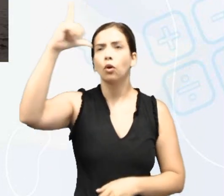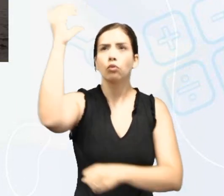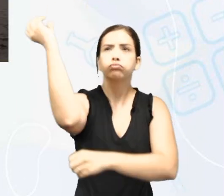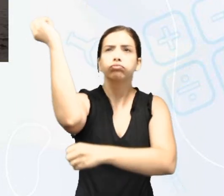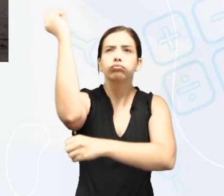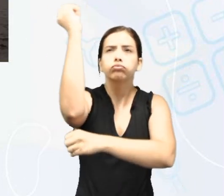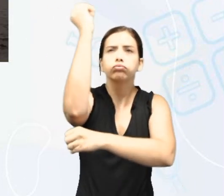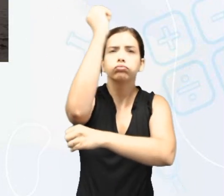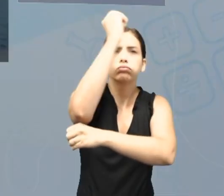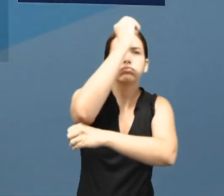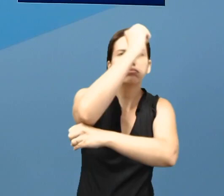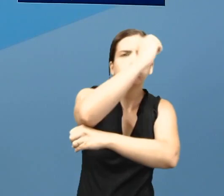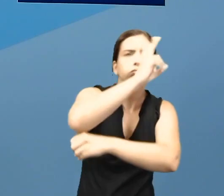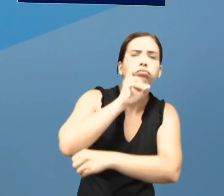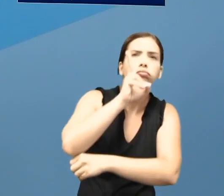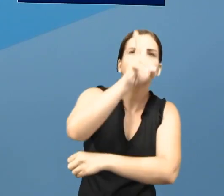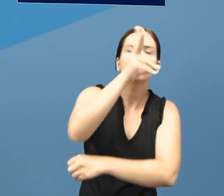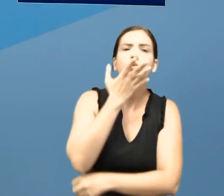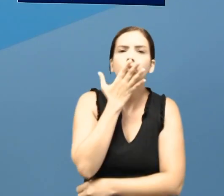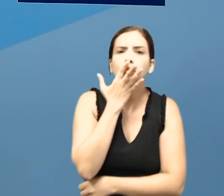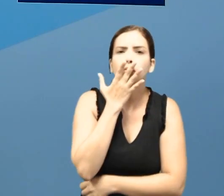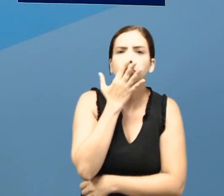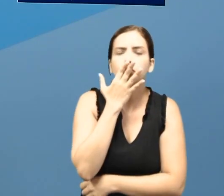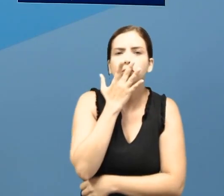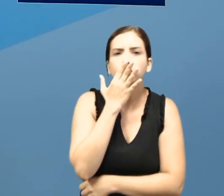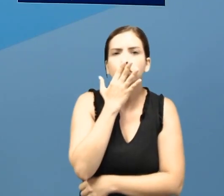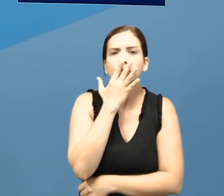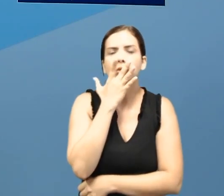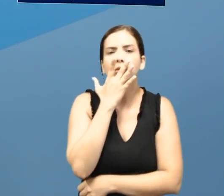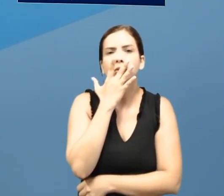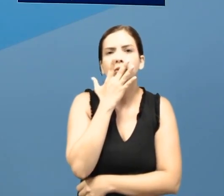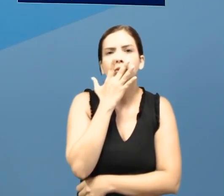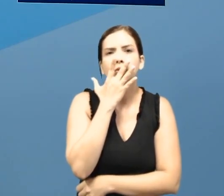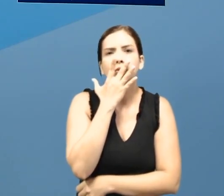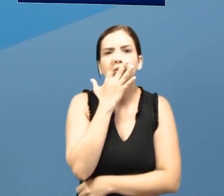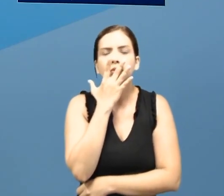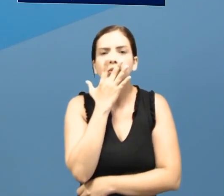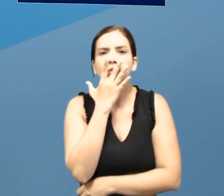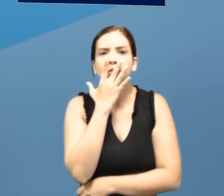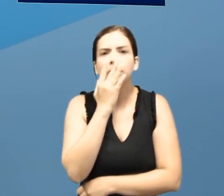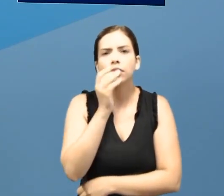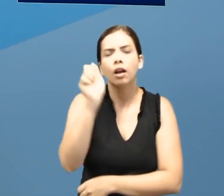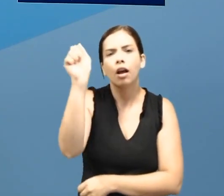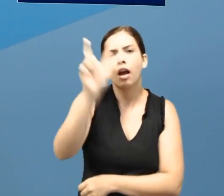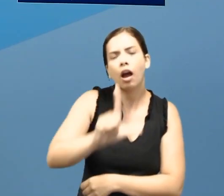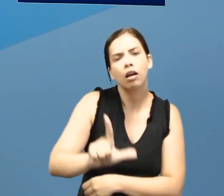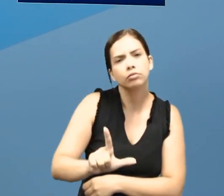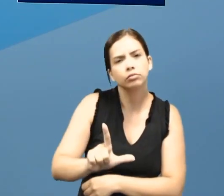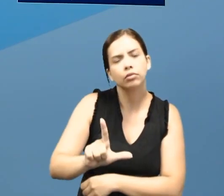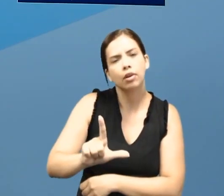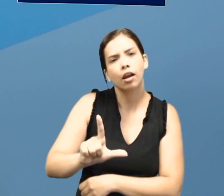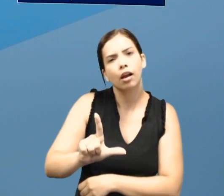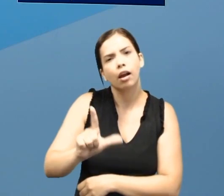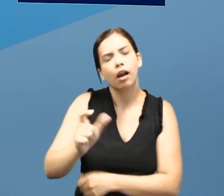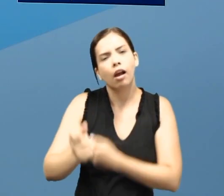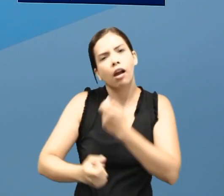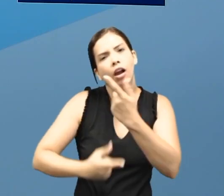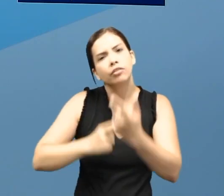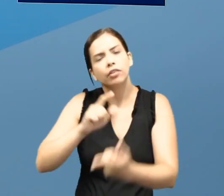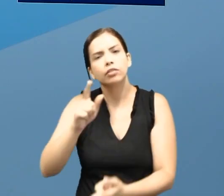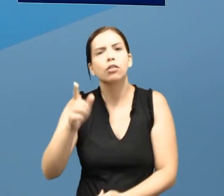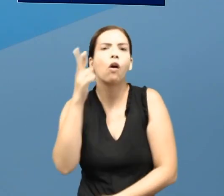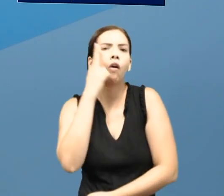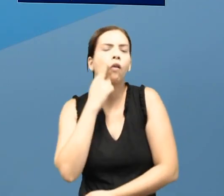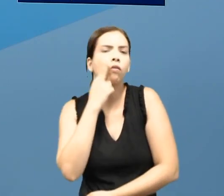pondo, né? Então, você vê que tem um tonzinho mais, um pouco azulado e um pouco